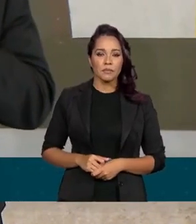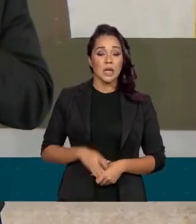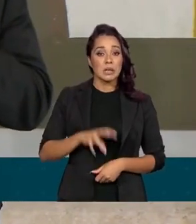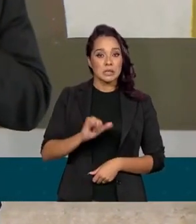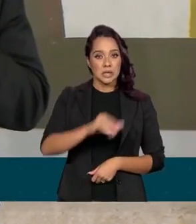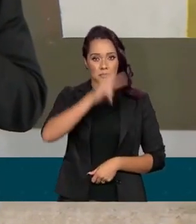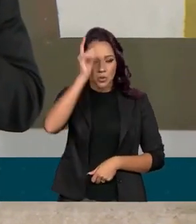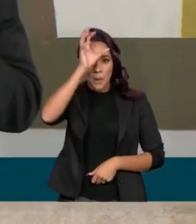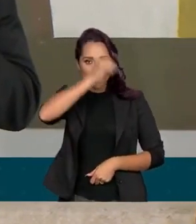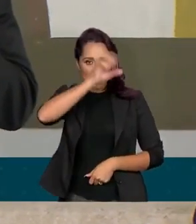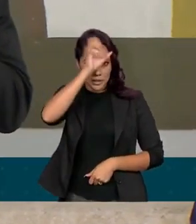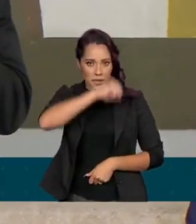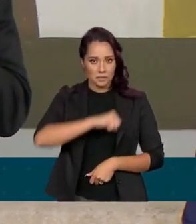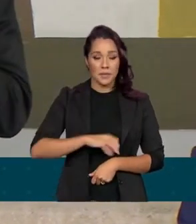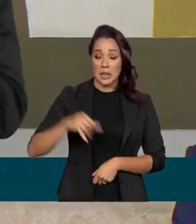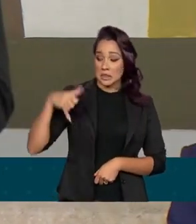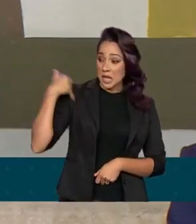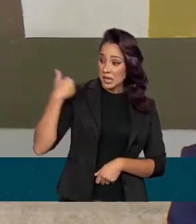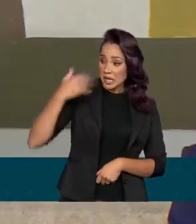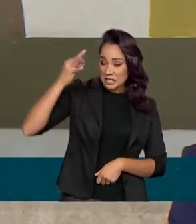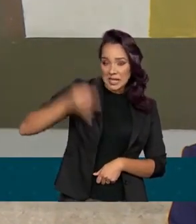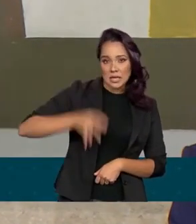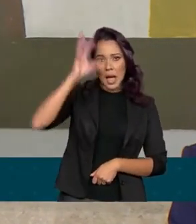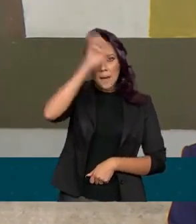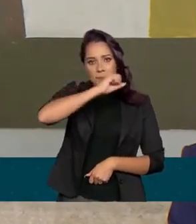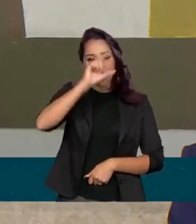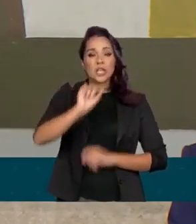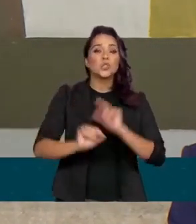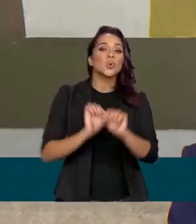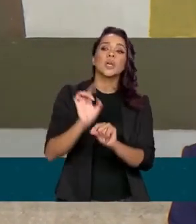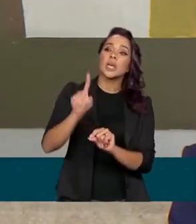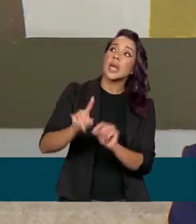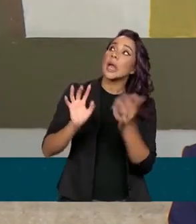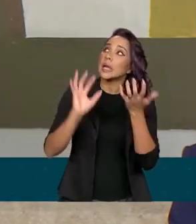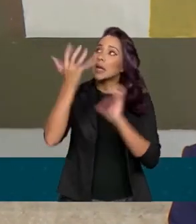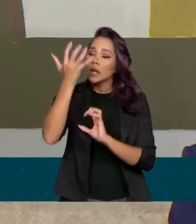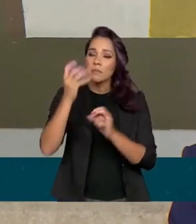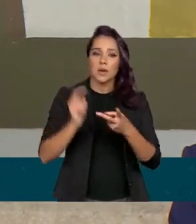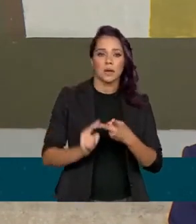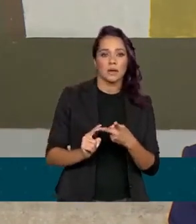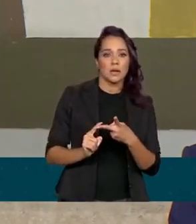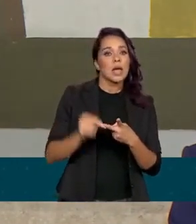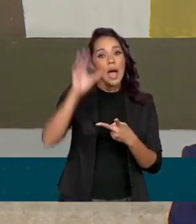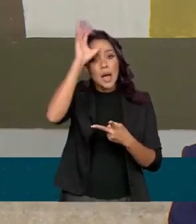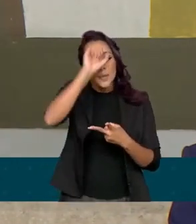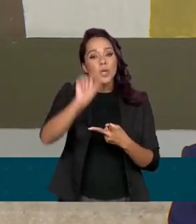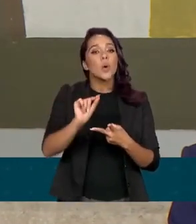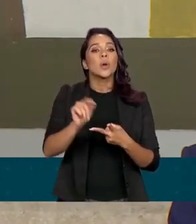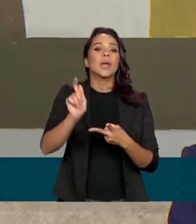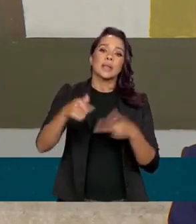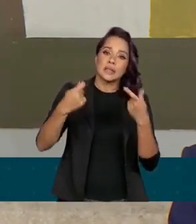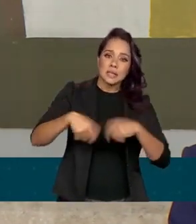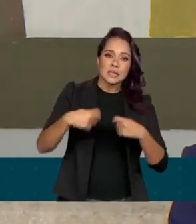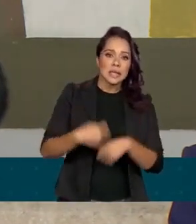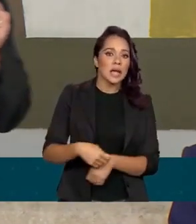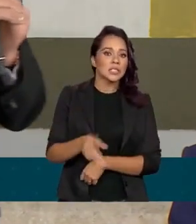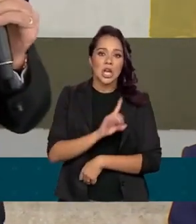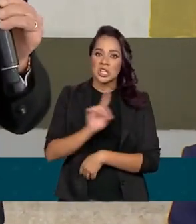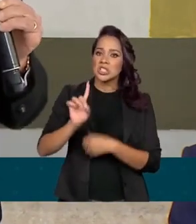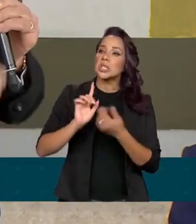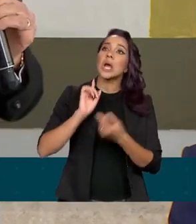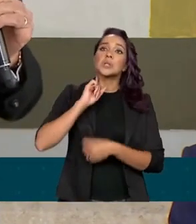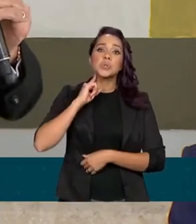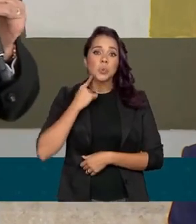Se a pessoa aprender, na idade certa, o que é a questão climática e o que é a necessidade de não poluir